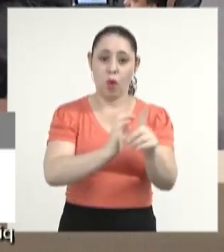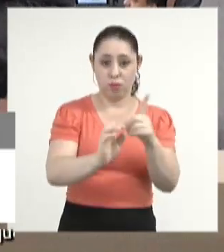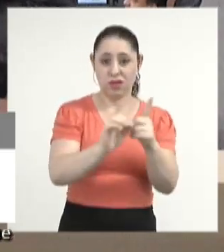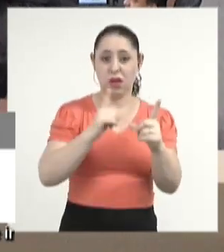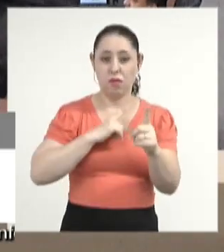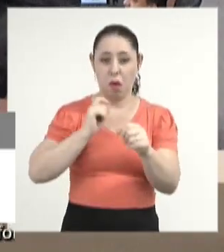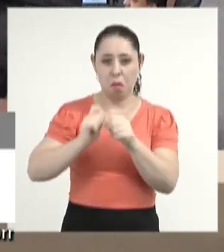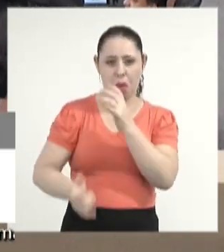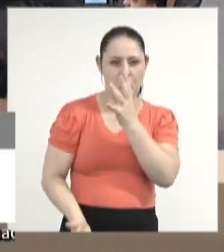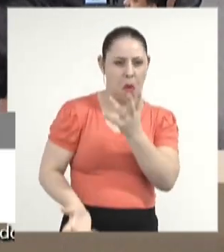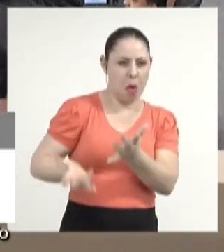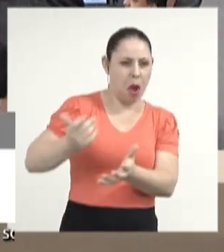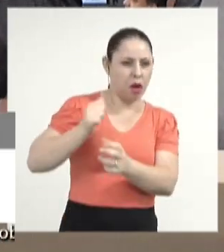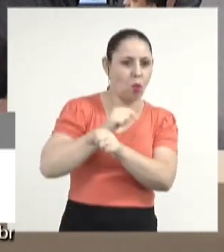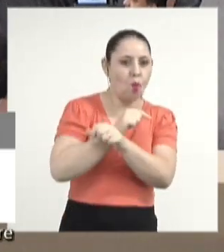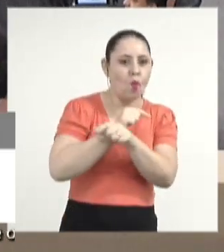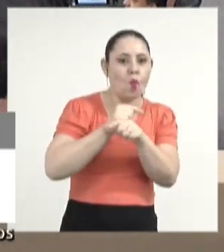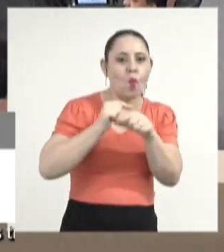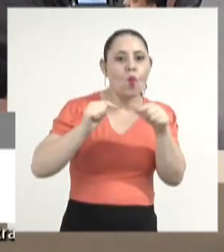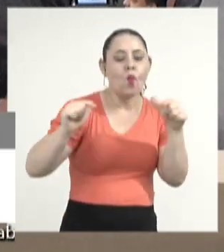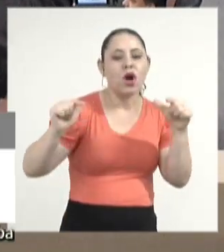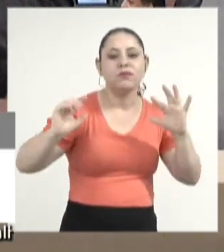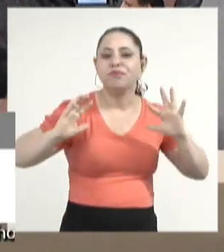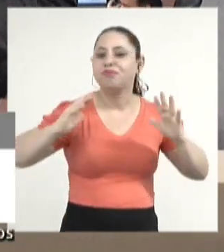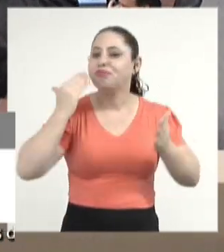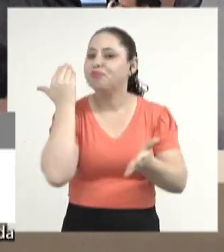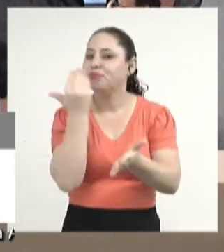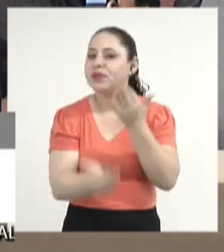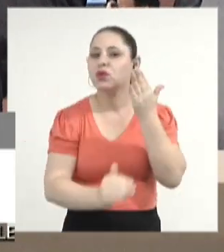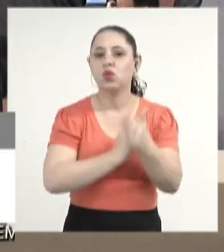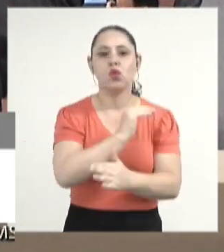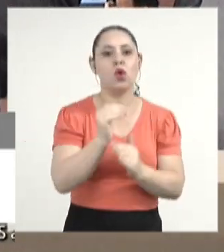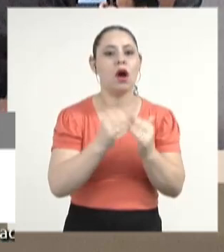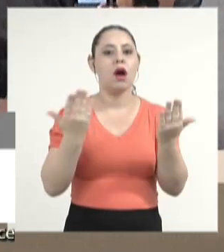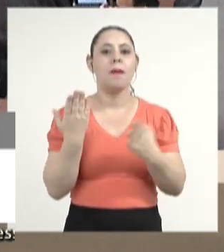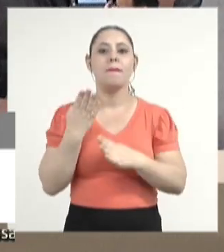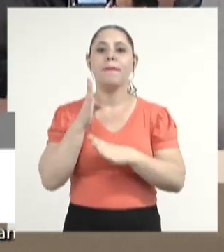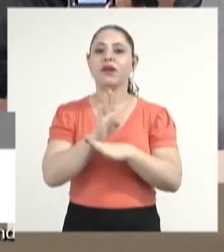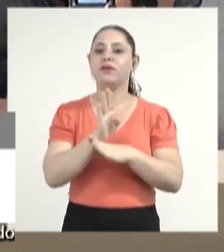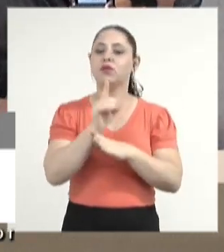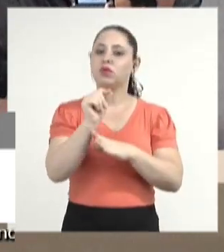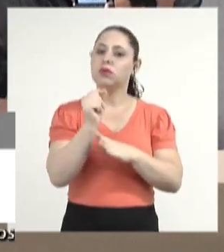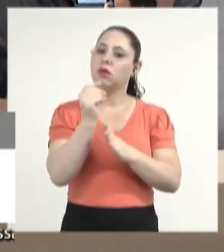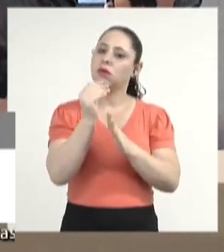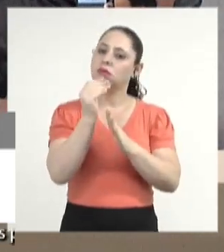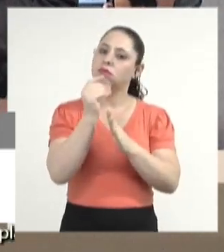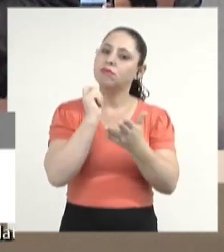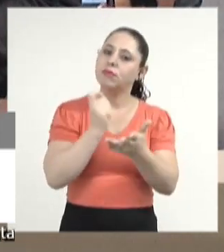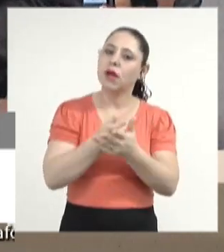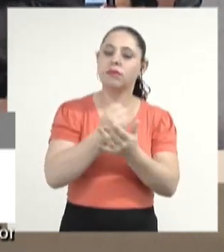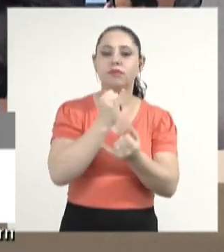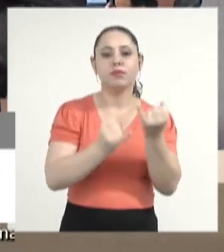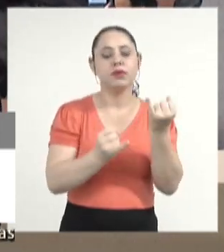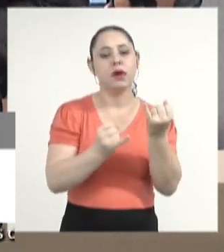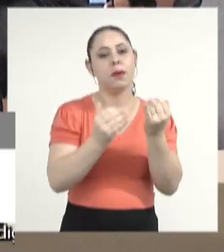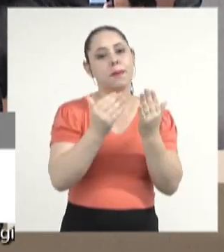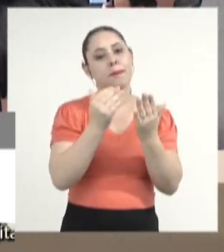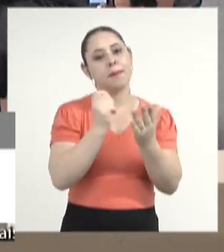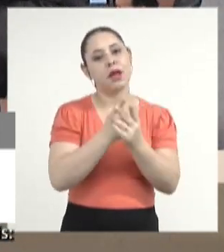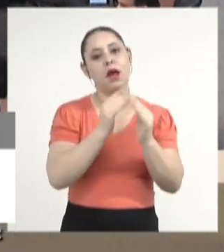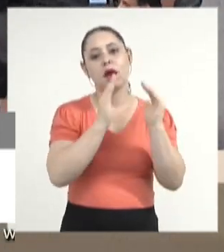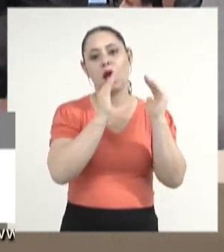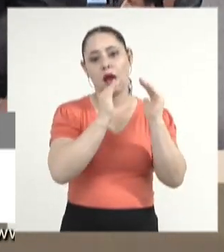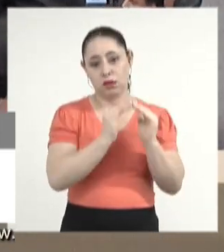passou por um incêndio recente, então, na prática, serão beneficiados com essa garantia, com essa